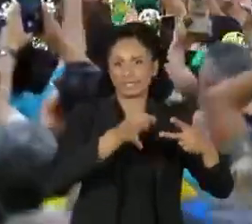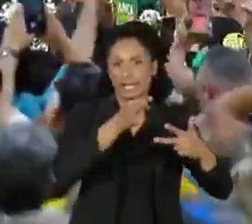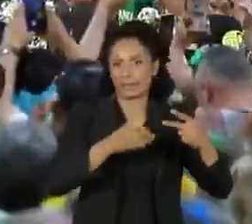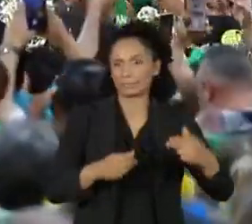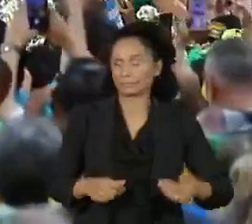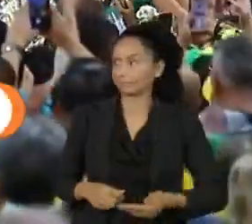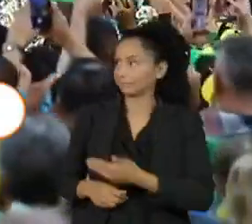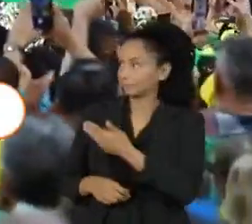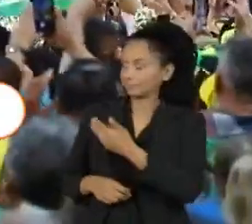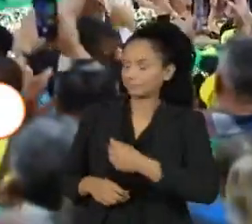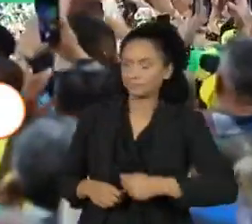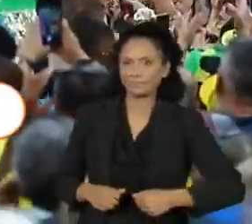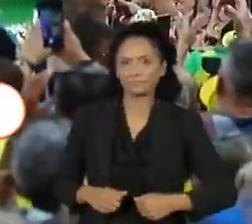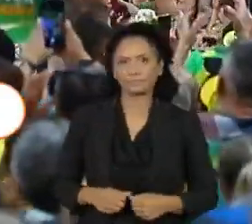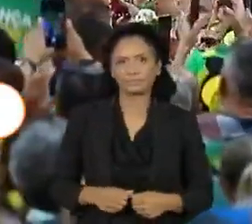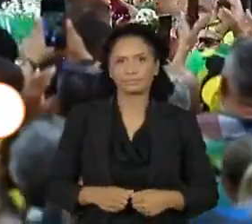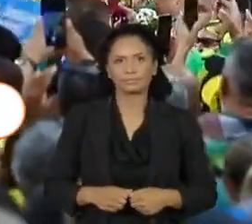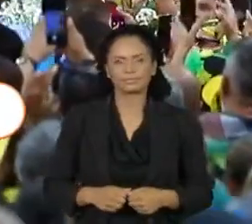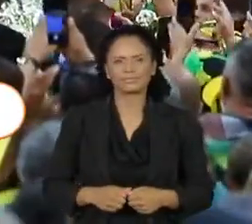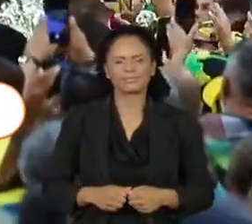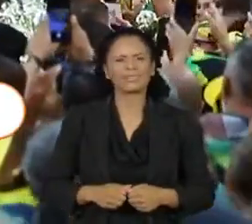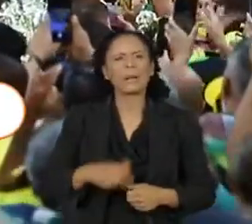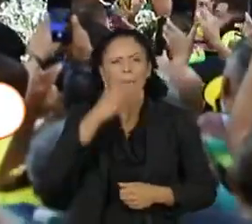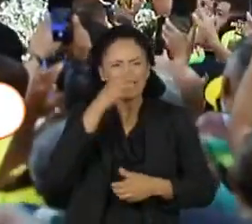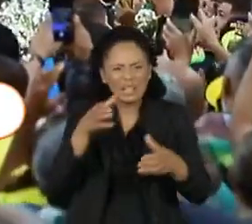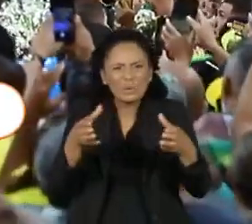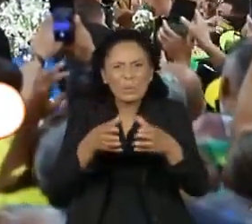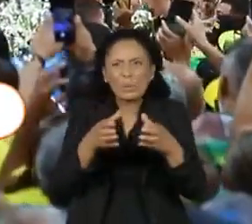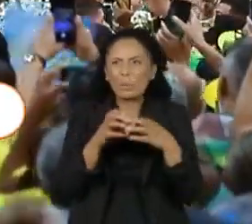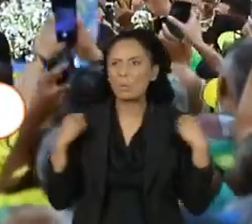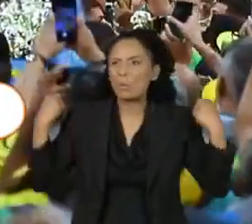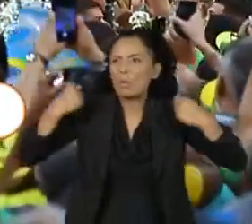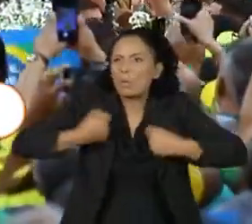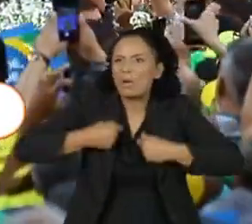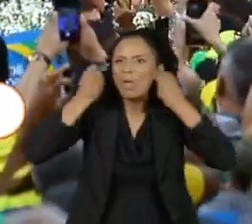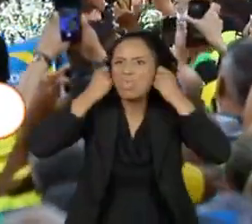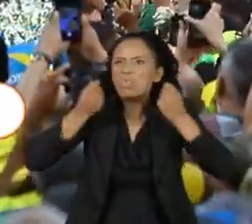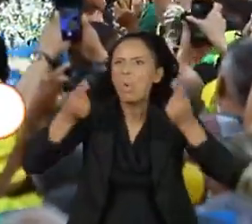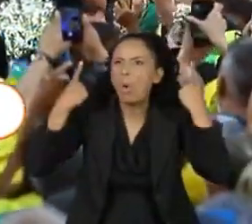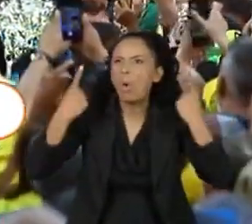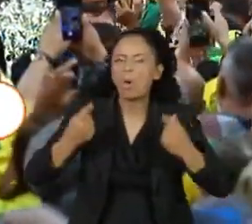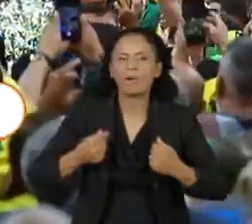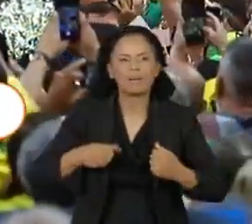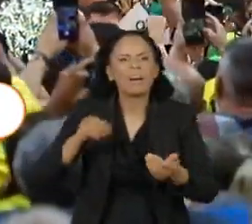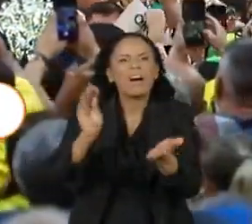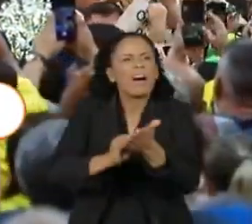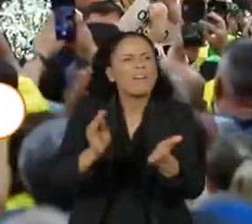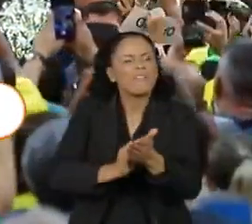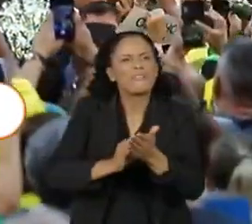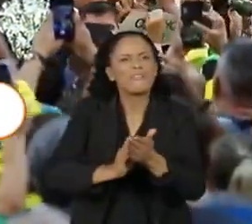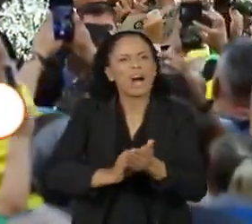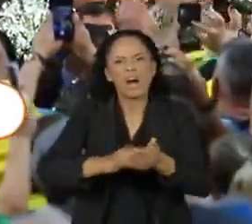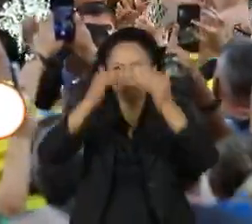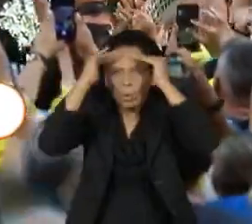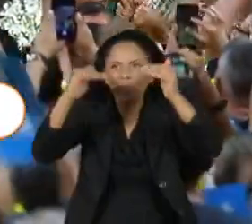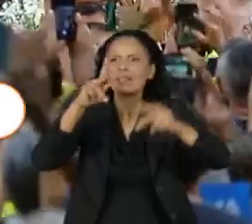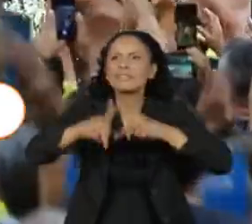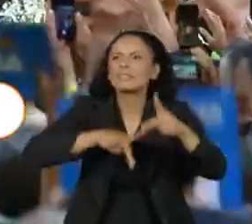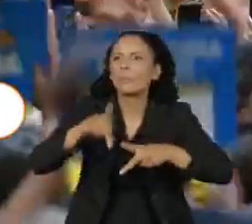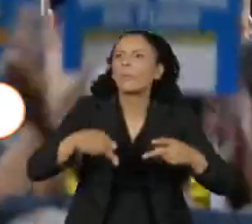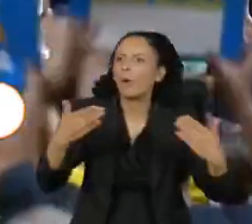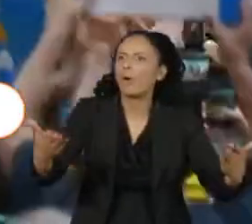Estes poucos surdos de capa preta têm que entender o que é a voz do povo.